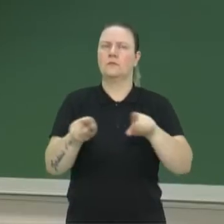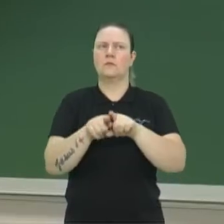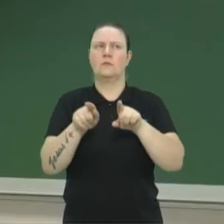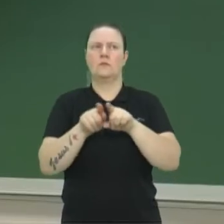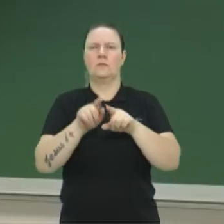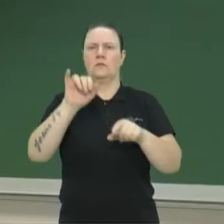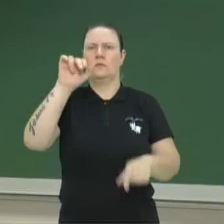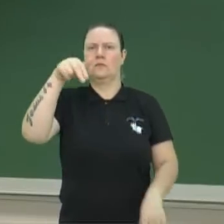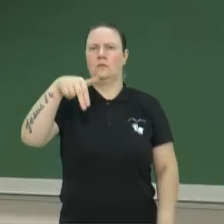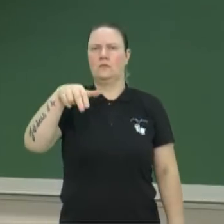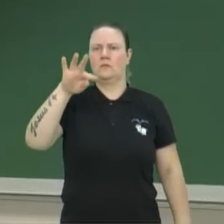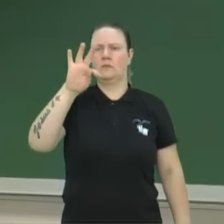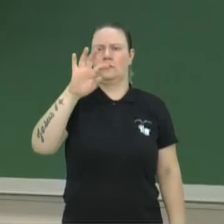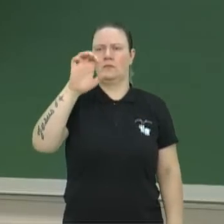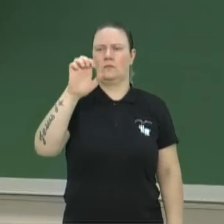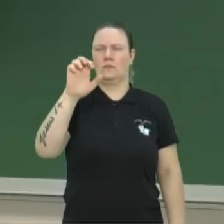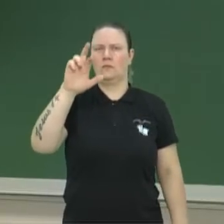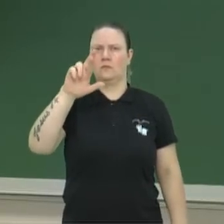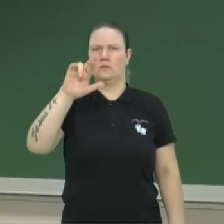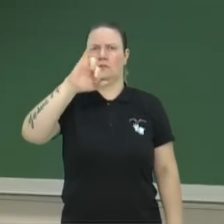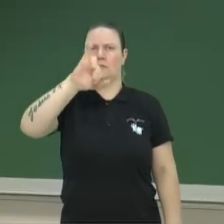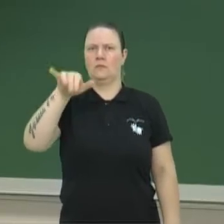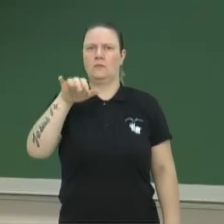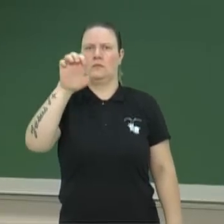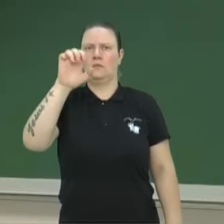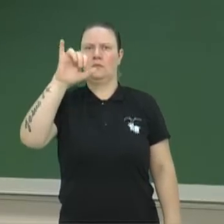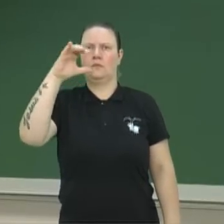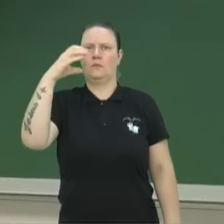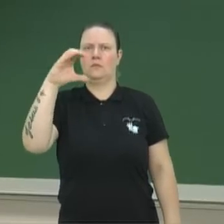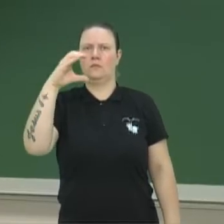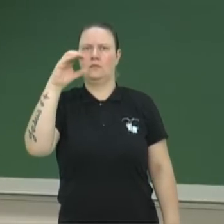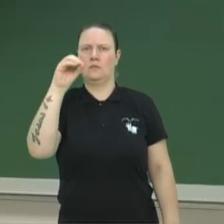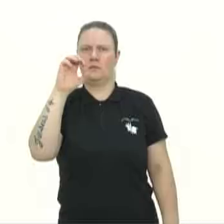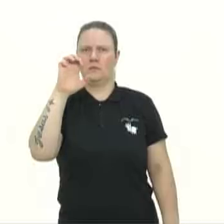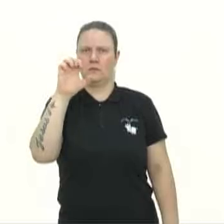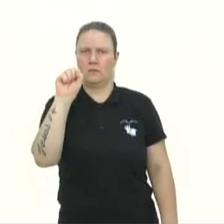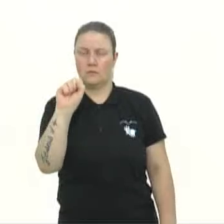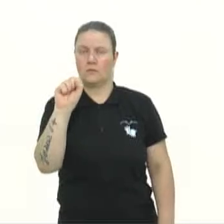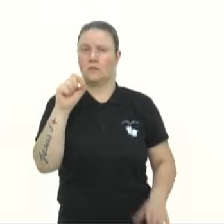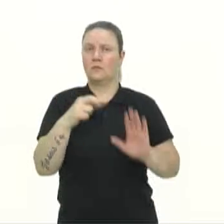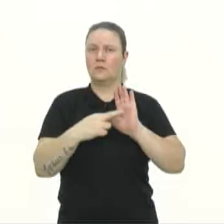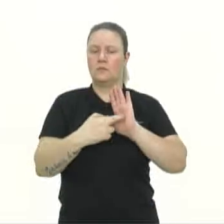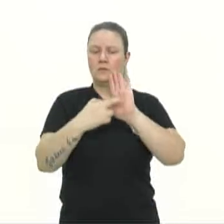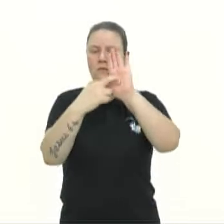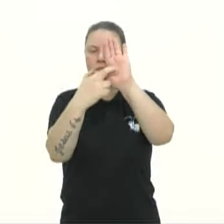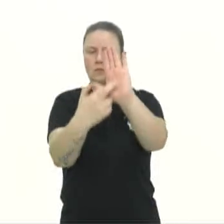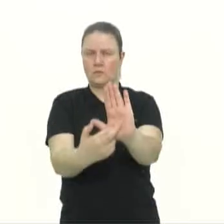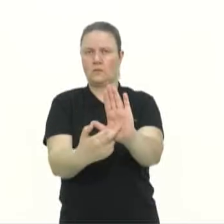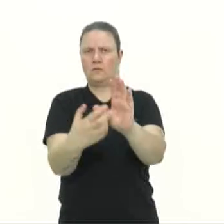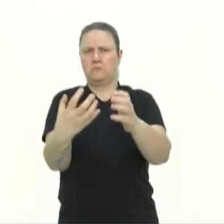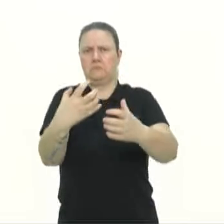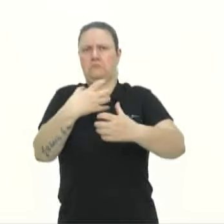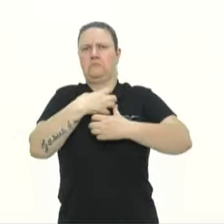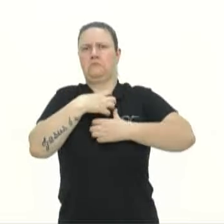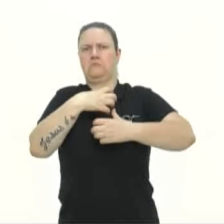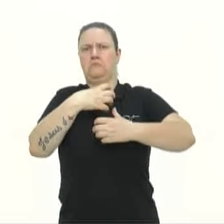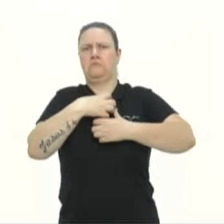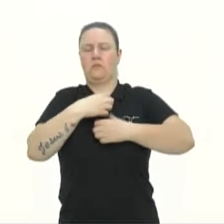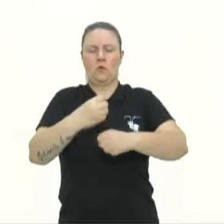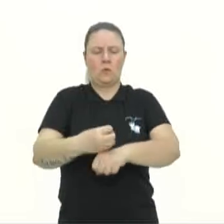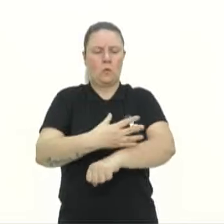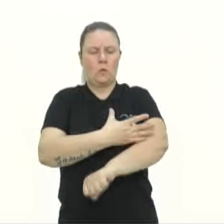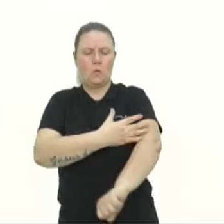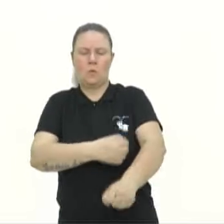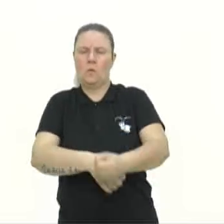interjeições. O que é interjeições? As interjeições representam as inúmeras reações emotivas